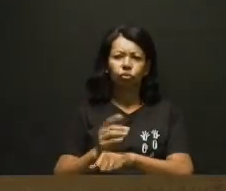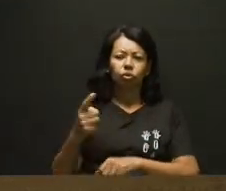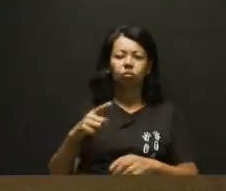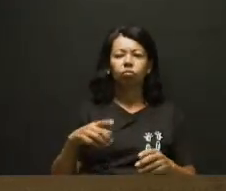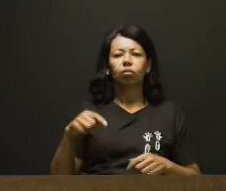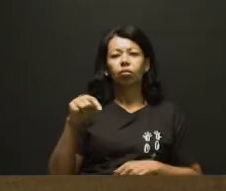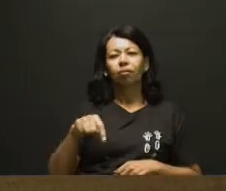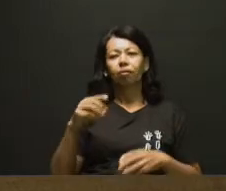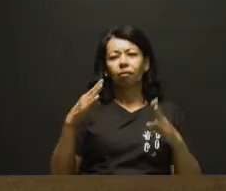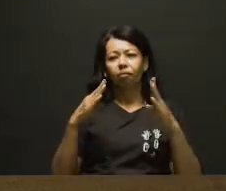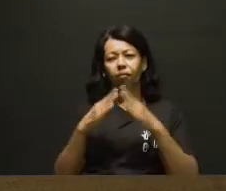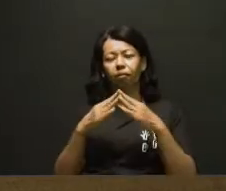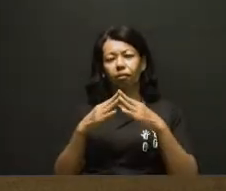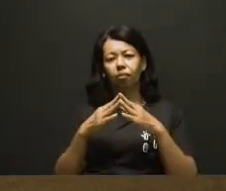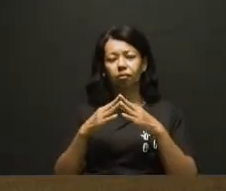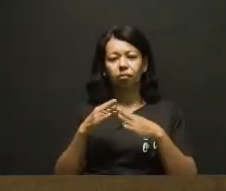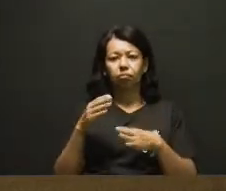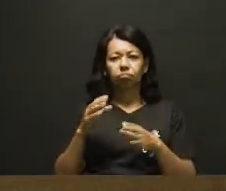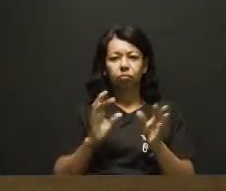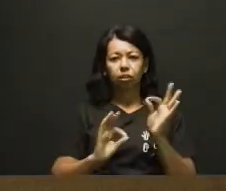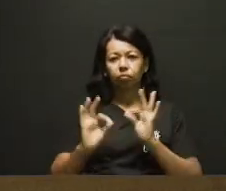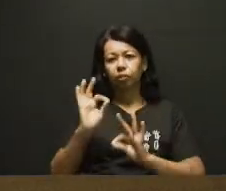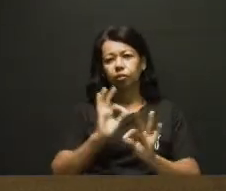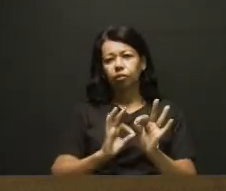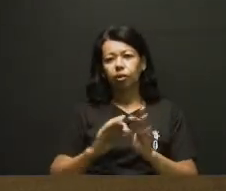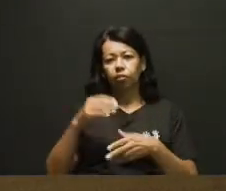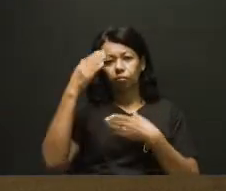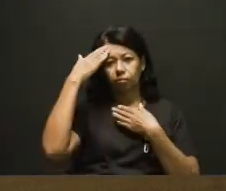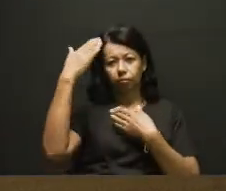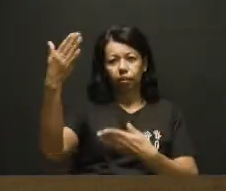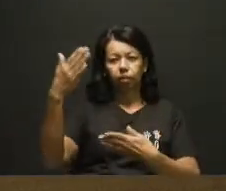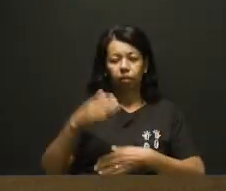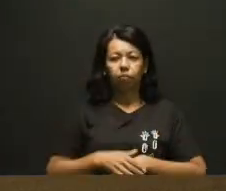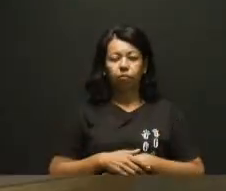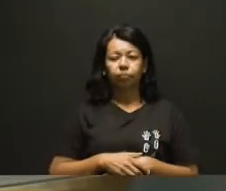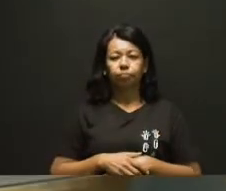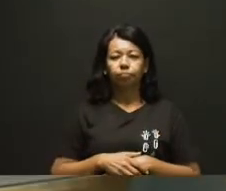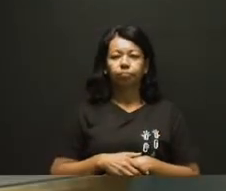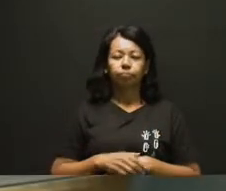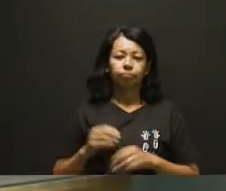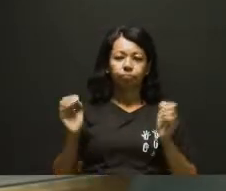dessa desse projeto tem mais muito obrigado a todos